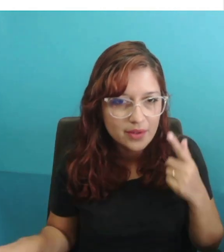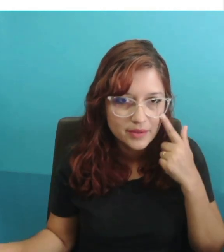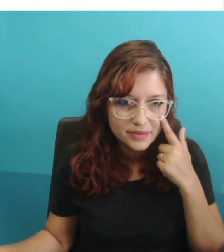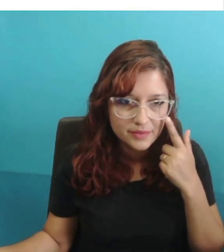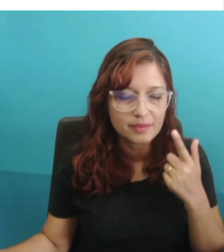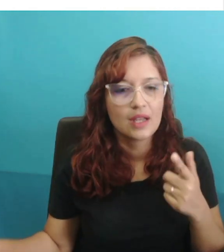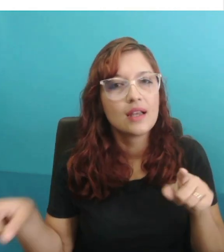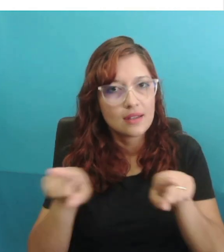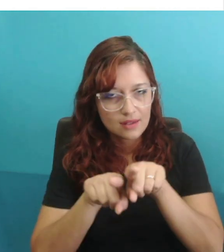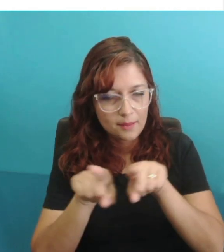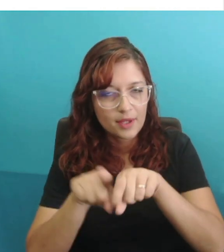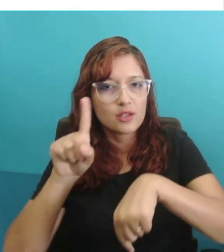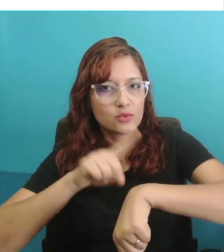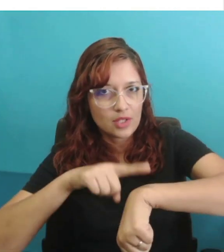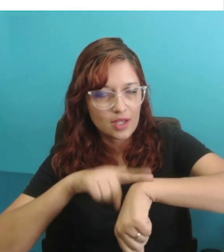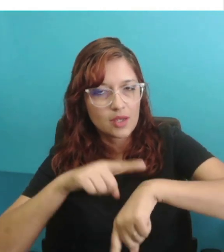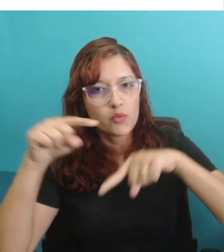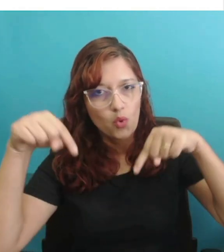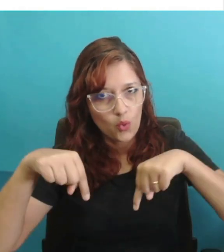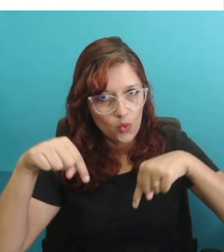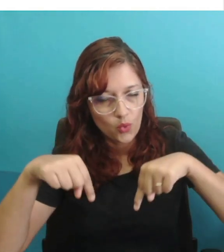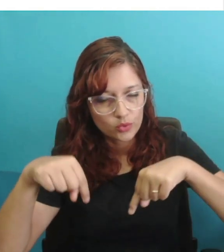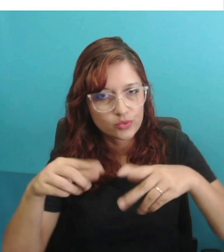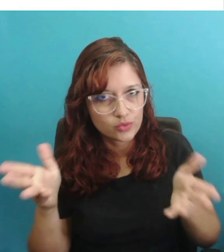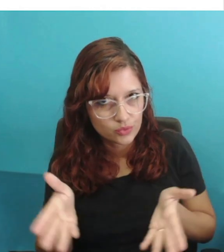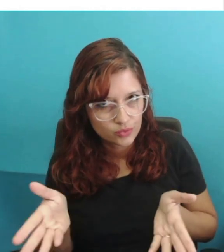Vamos ver como o final também é igual.